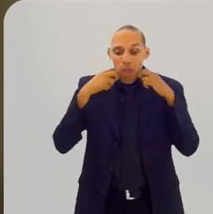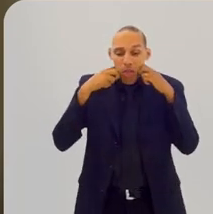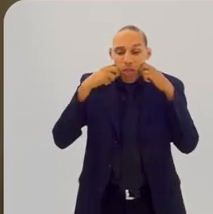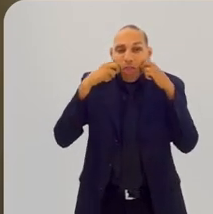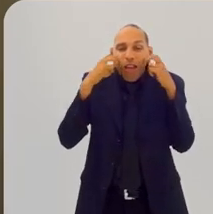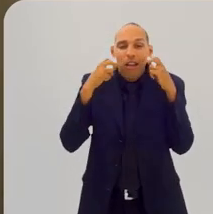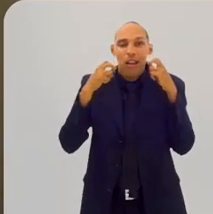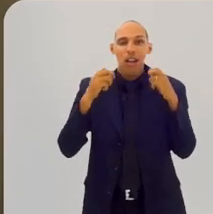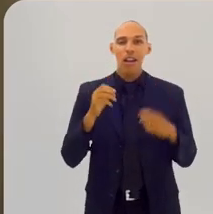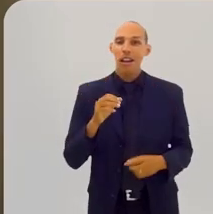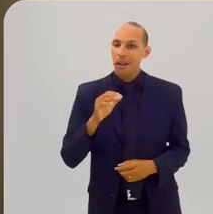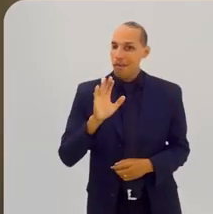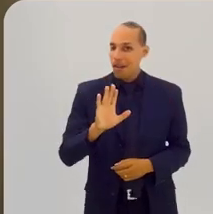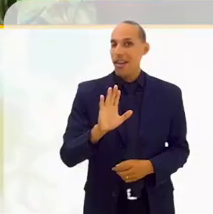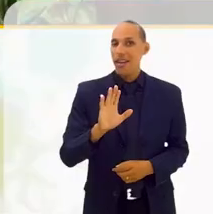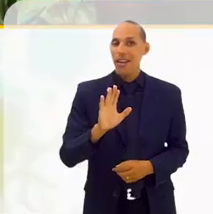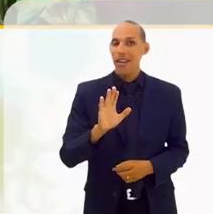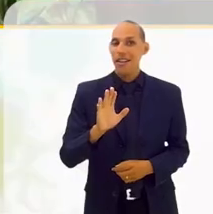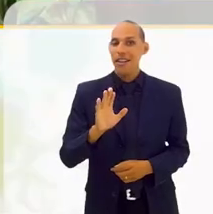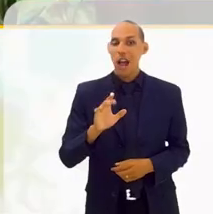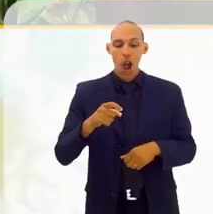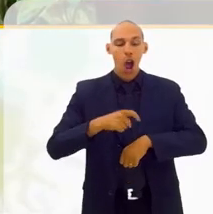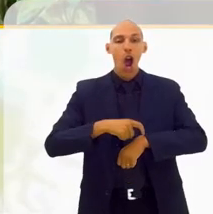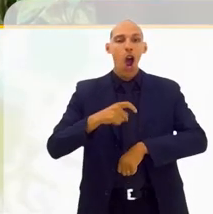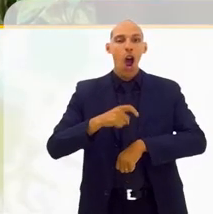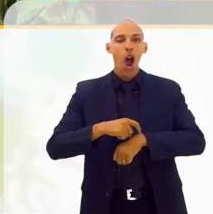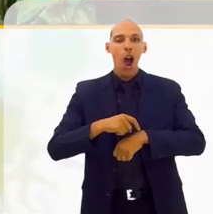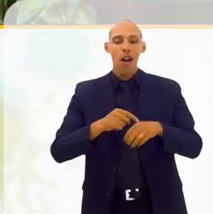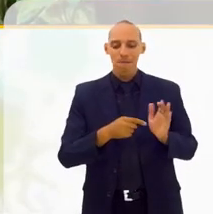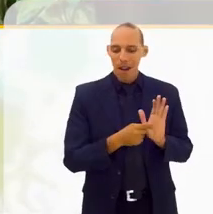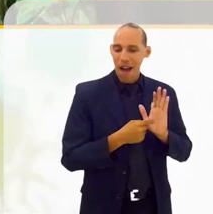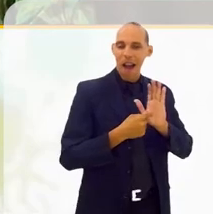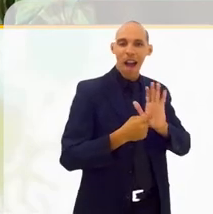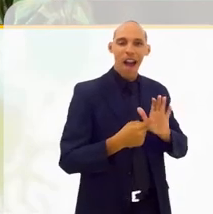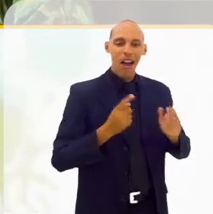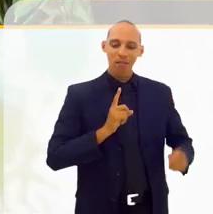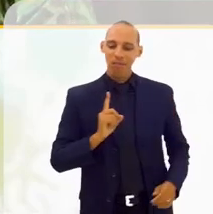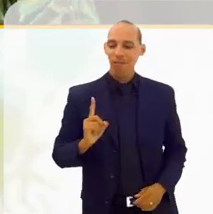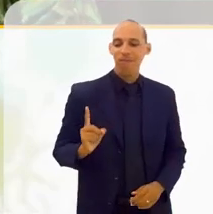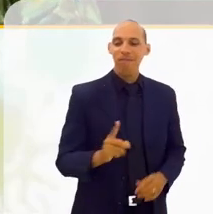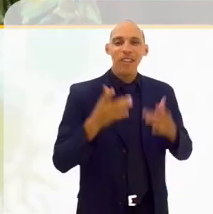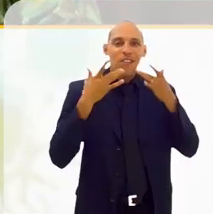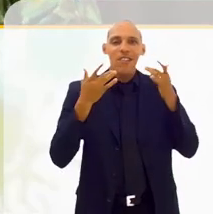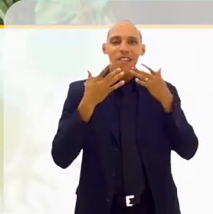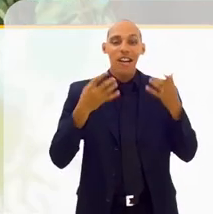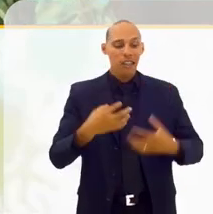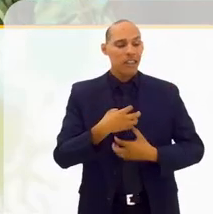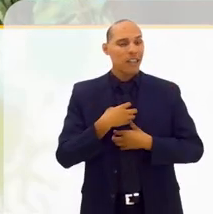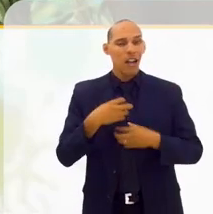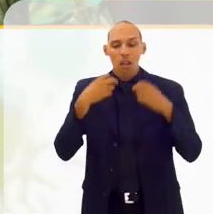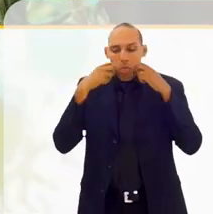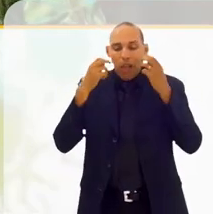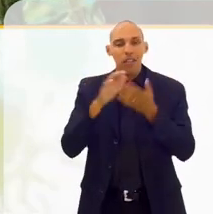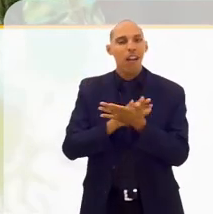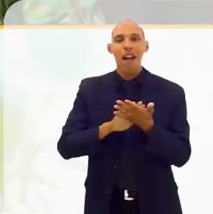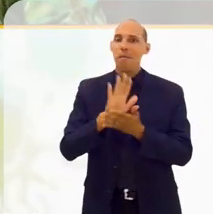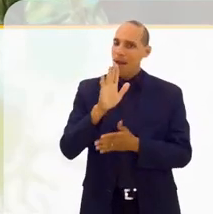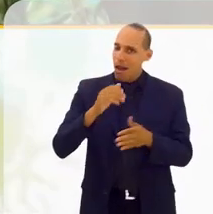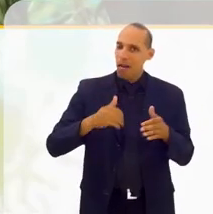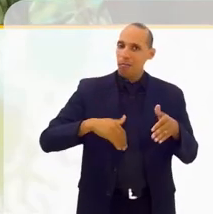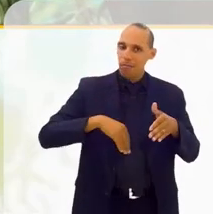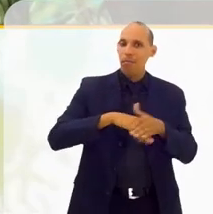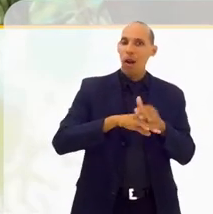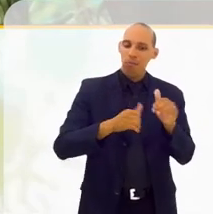tímido mas na durante as apresentações de teatro não havia isso no esporte